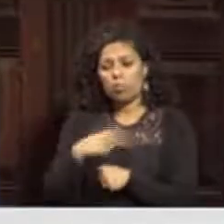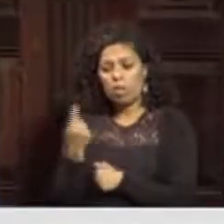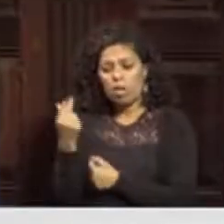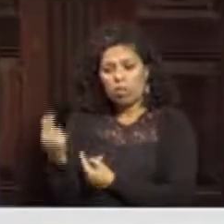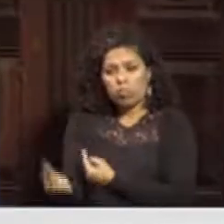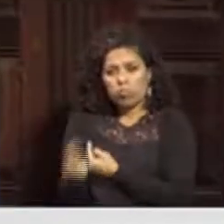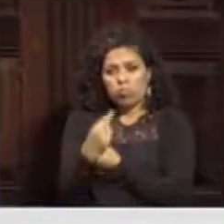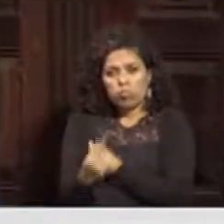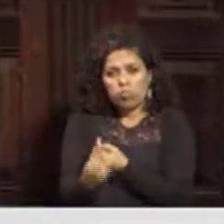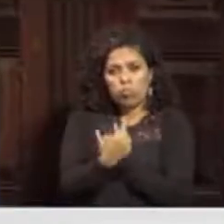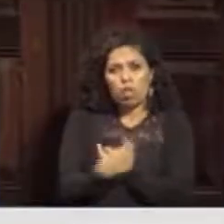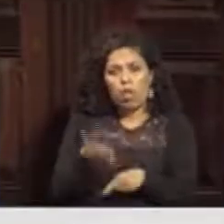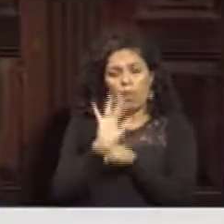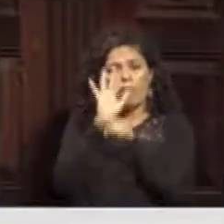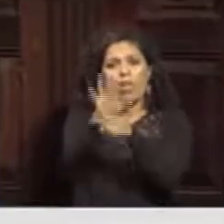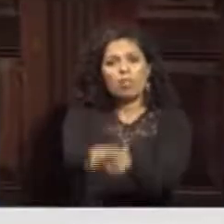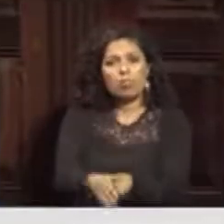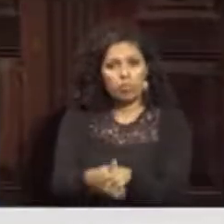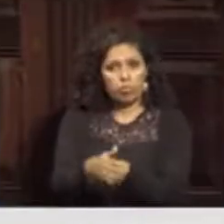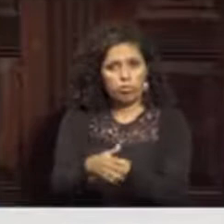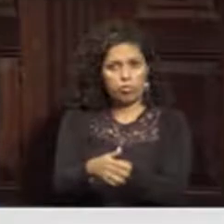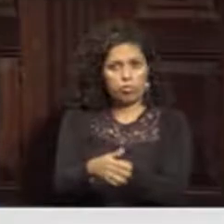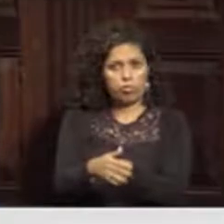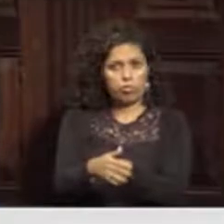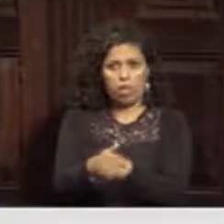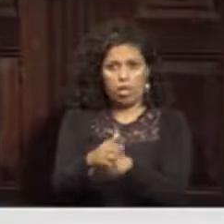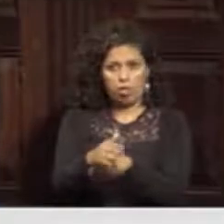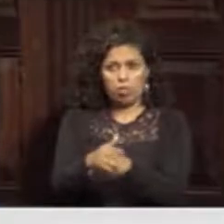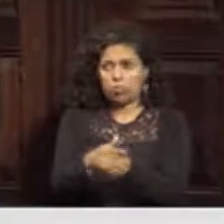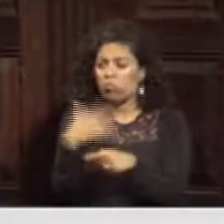como solução para nada